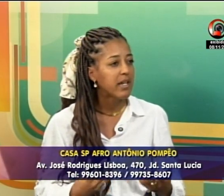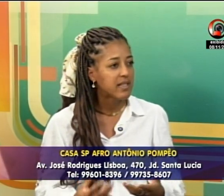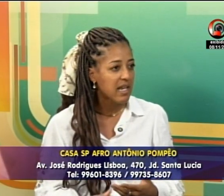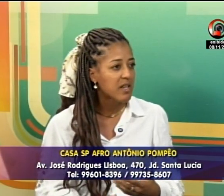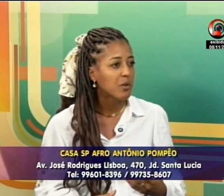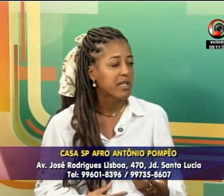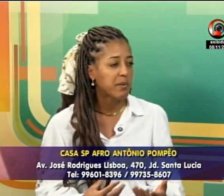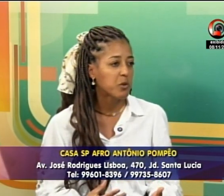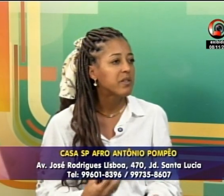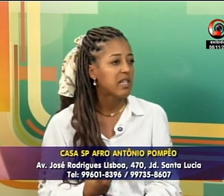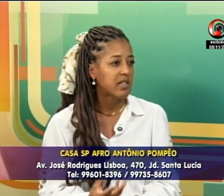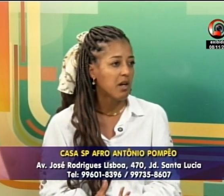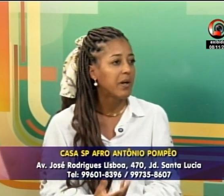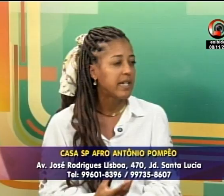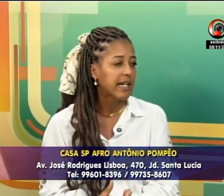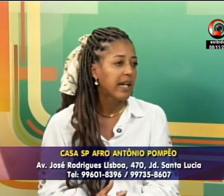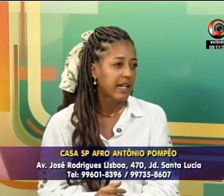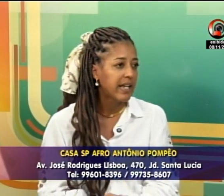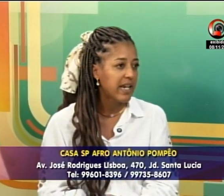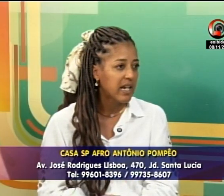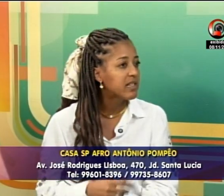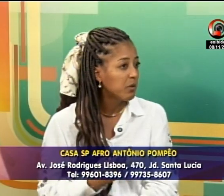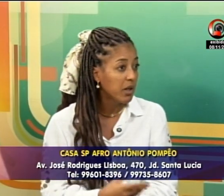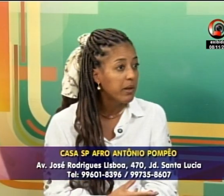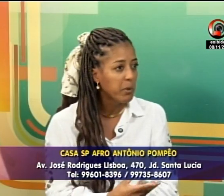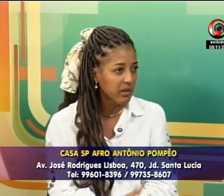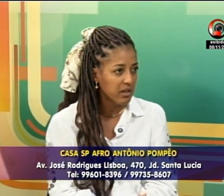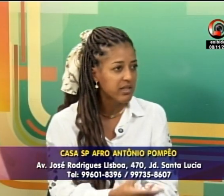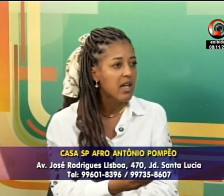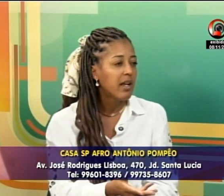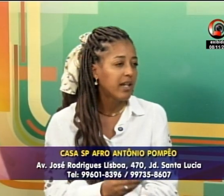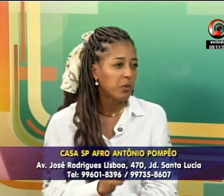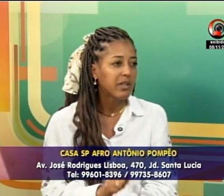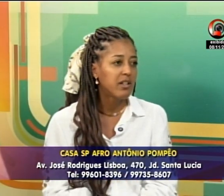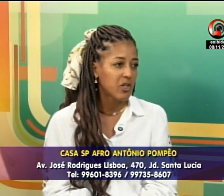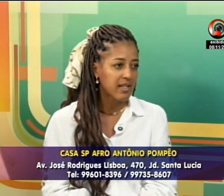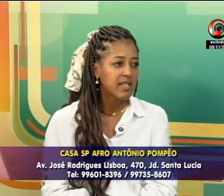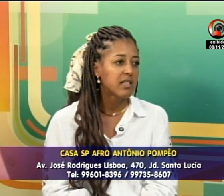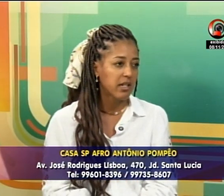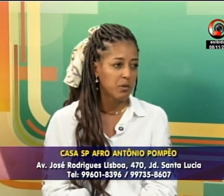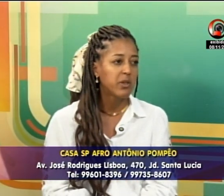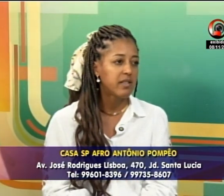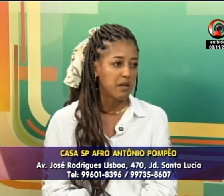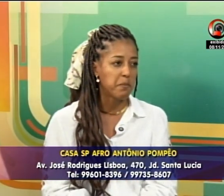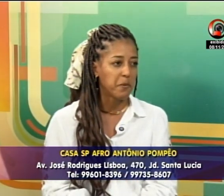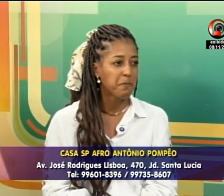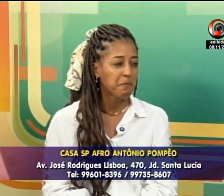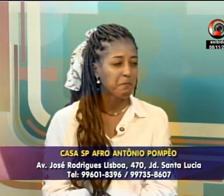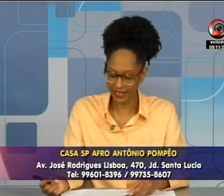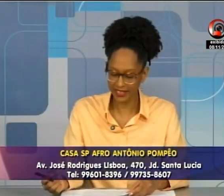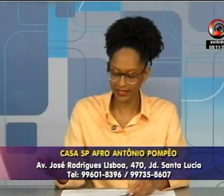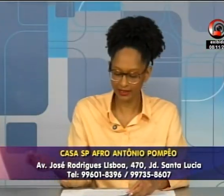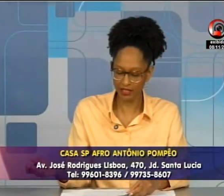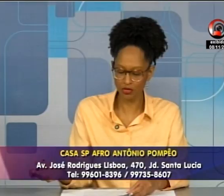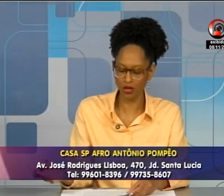para conhecer sobre as pessoas que estão ali naquela galeria, que são tão importantes na luta antirracista aqui no município. Que bacana. A galeria leva o nome